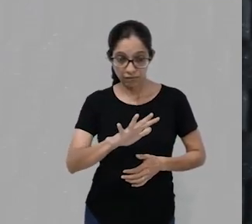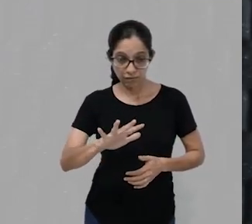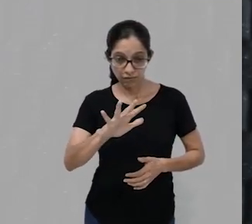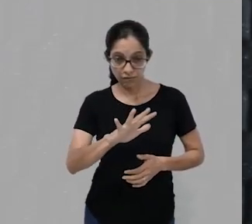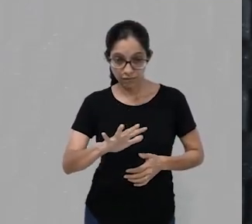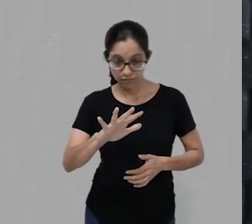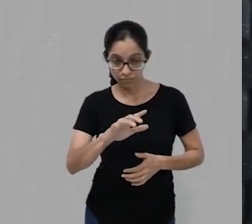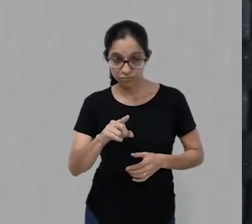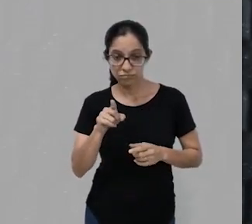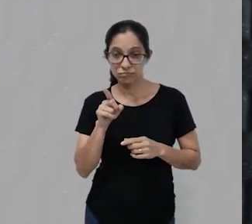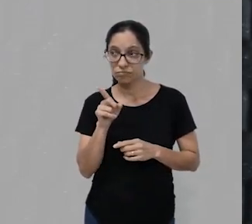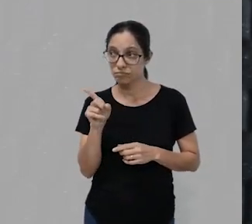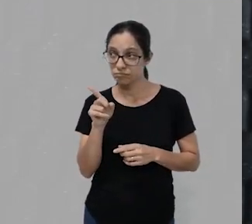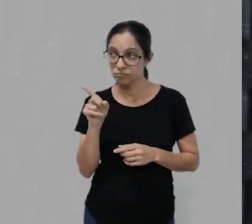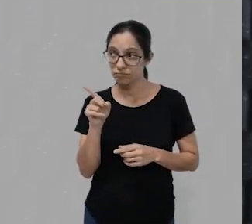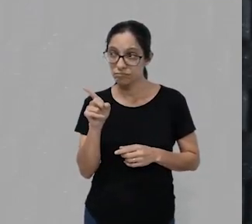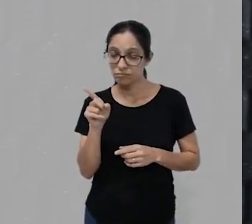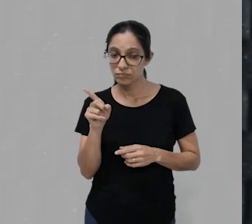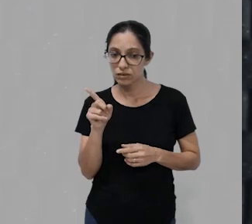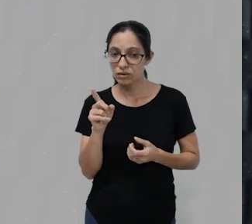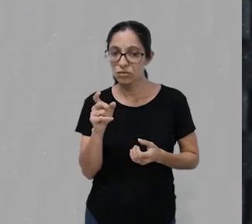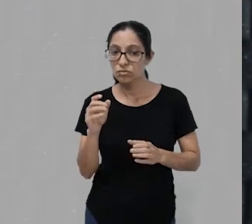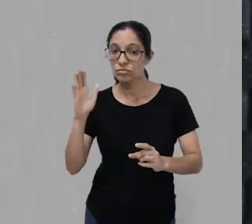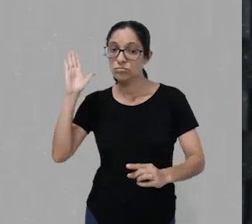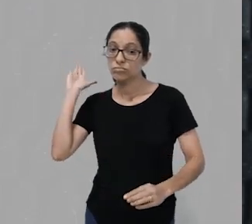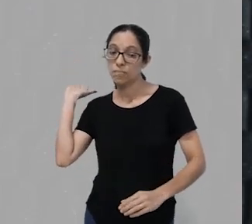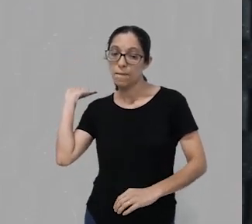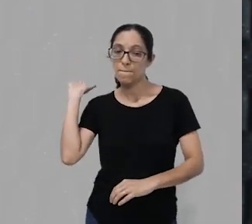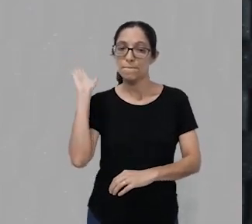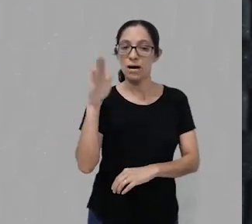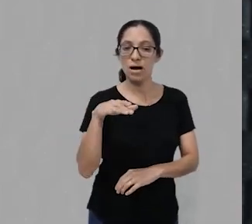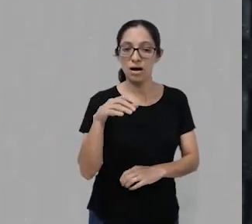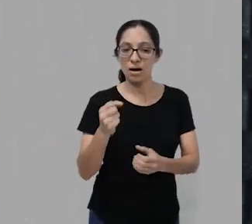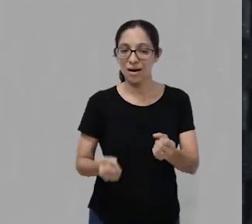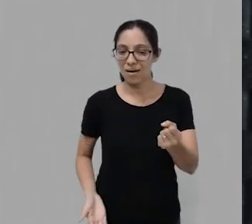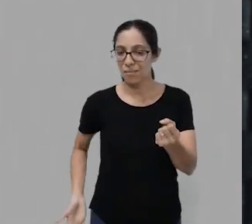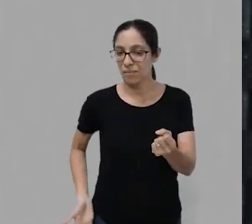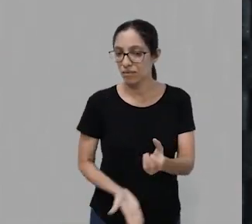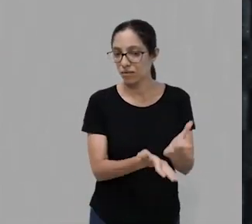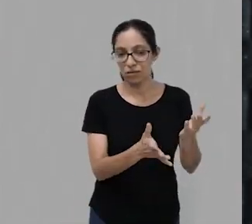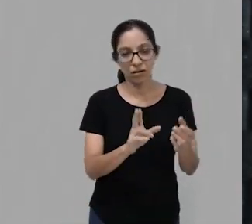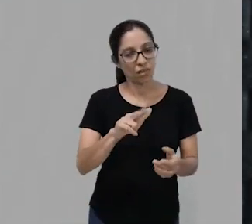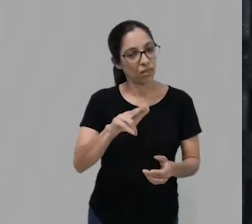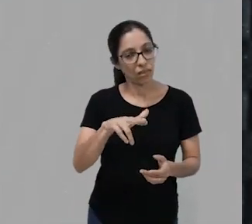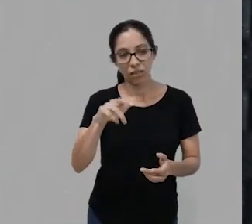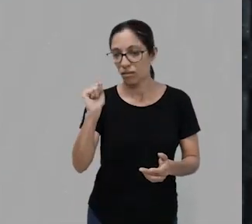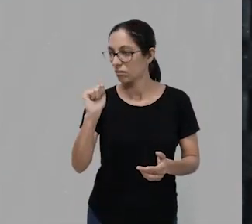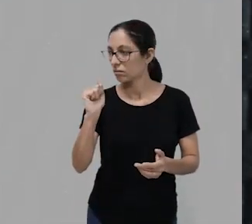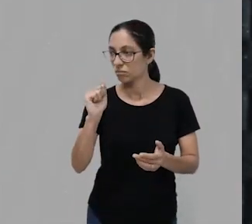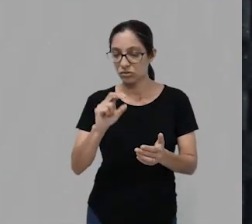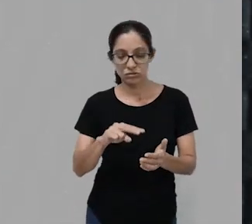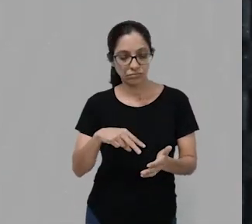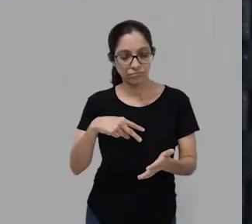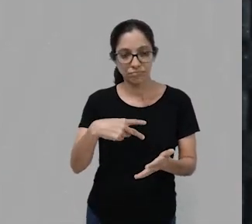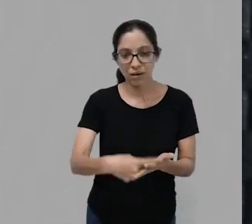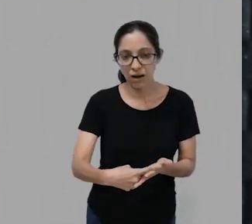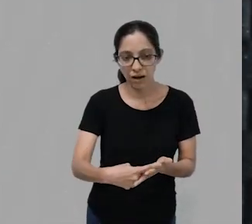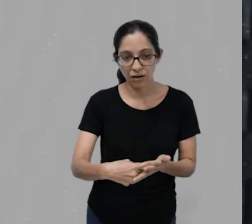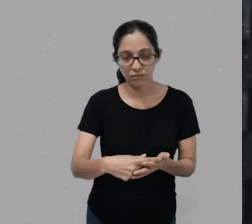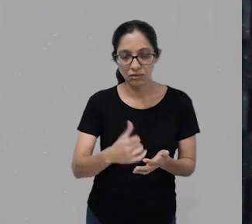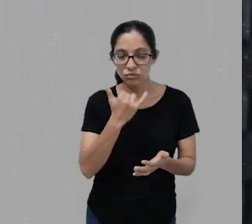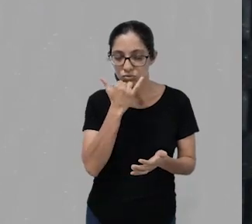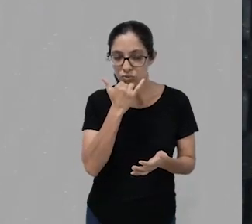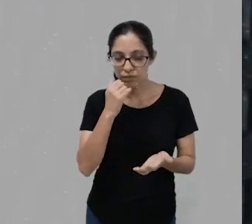galerinha, ó, da quadra, quando eu realizar um saque, a peteca nunca pode cair nessa área central.